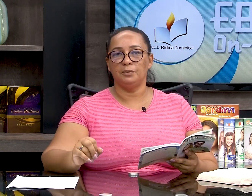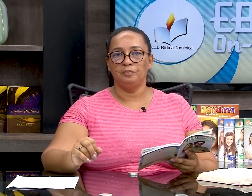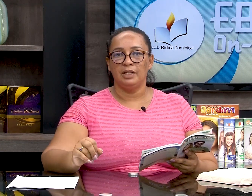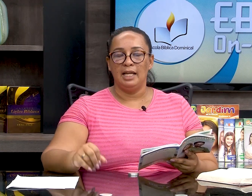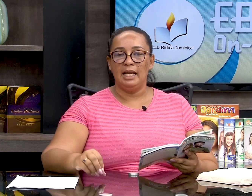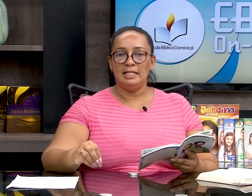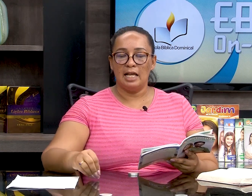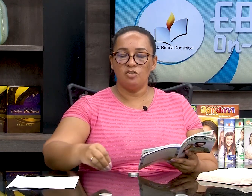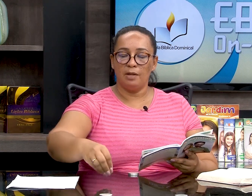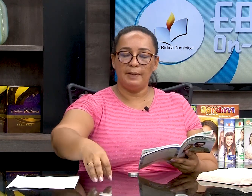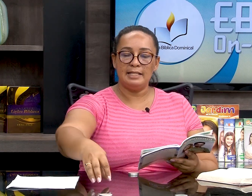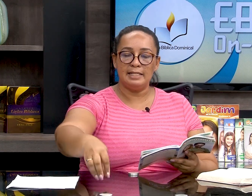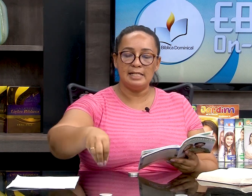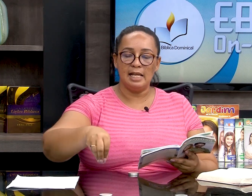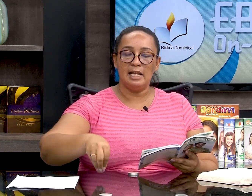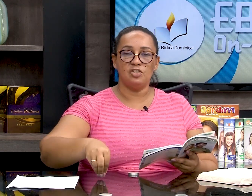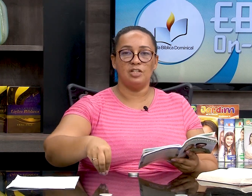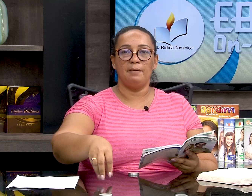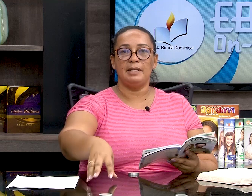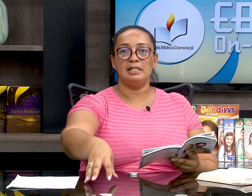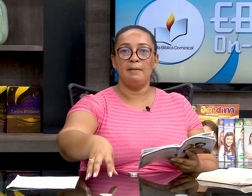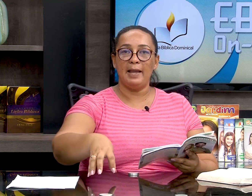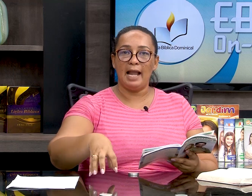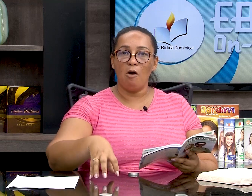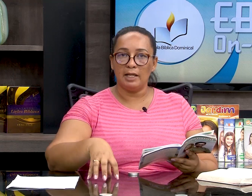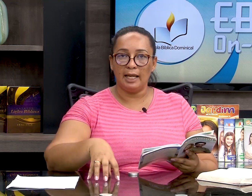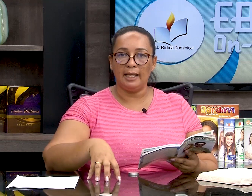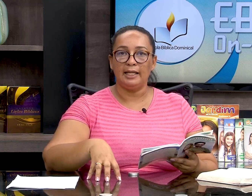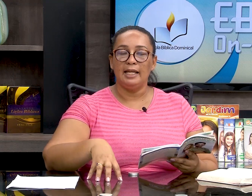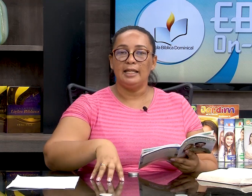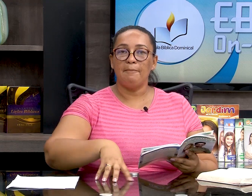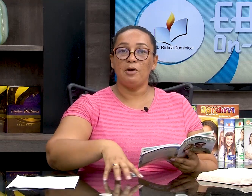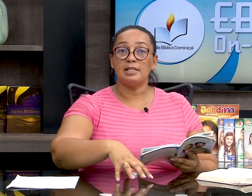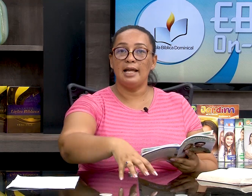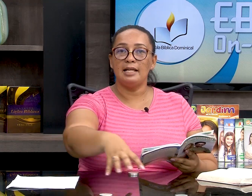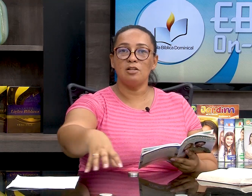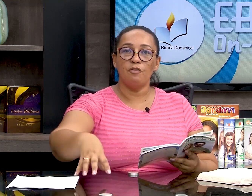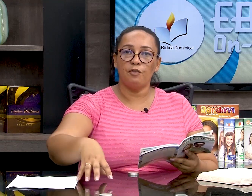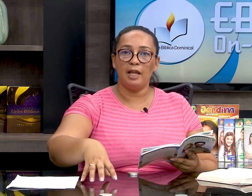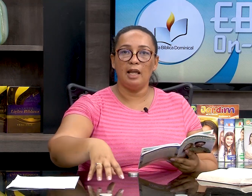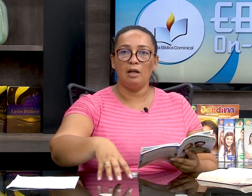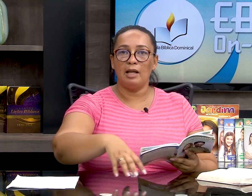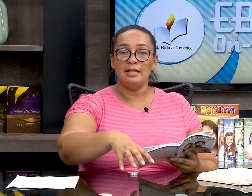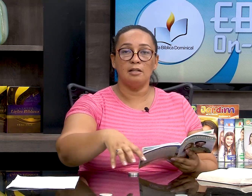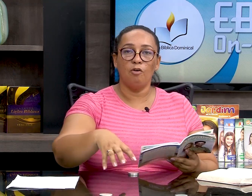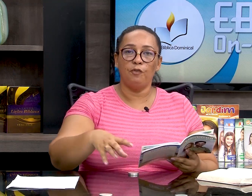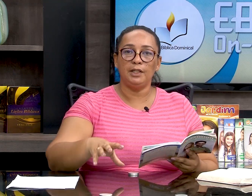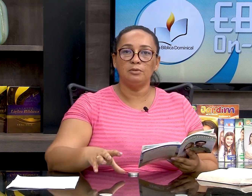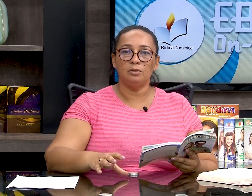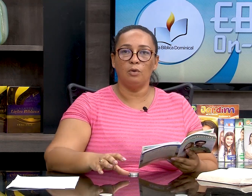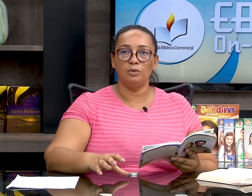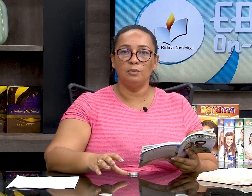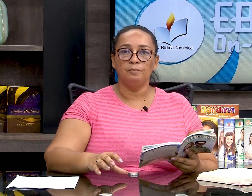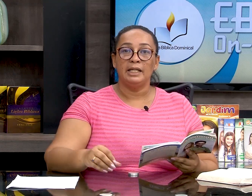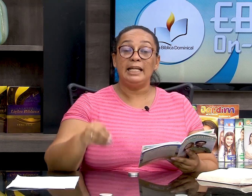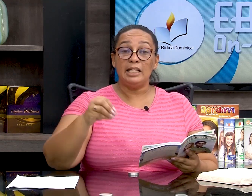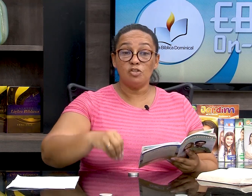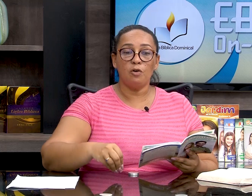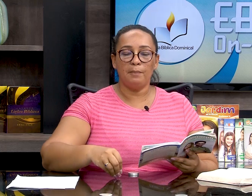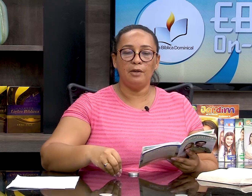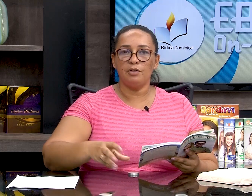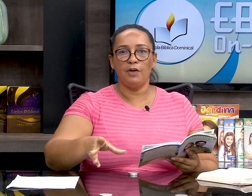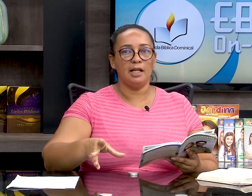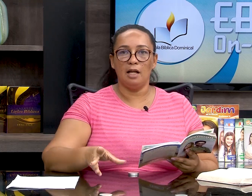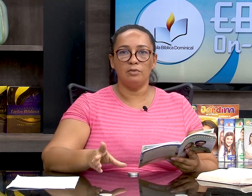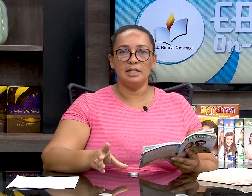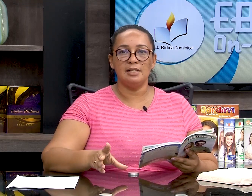um Salvador eles acham que precisa eleger precisa pegar alguém que possa resolver esse conflito todo e